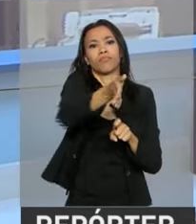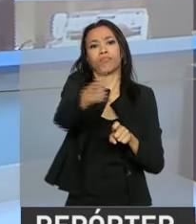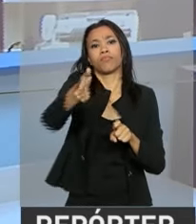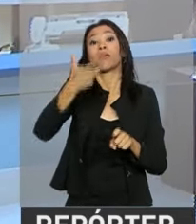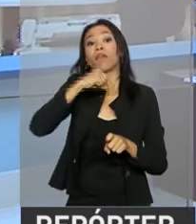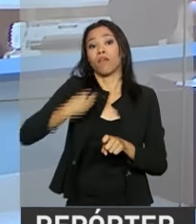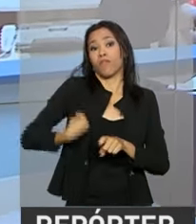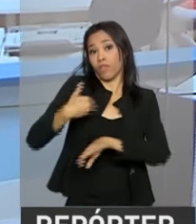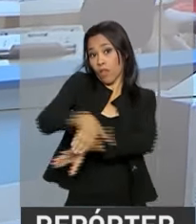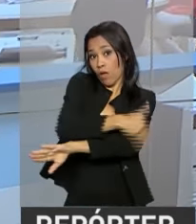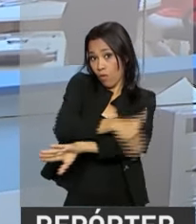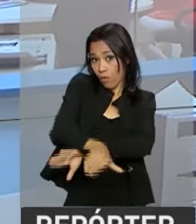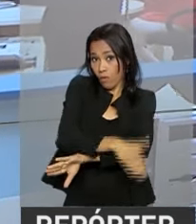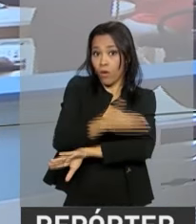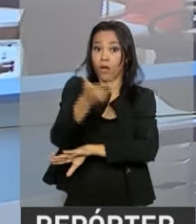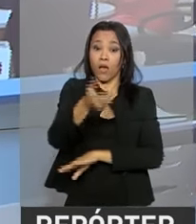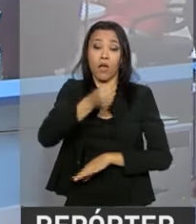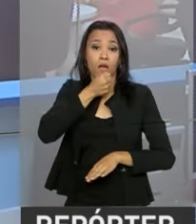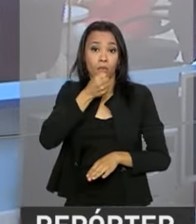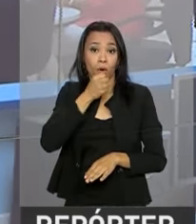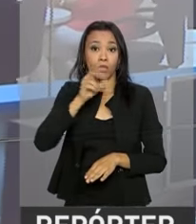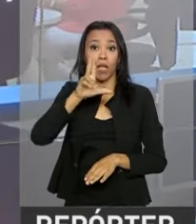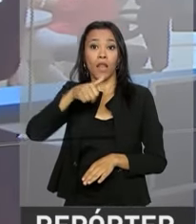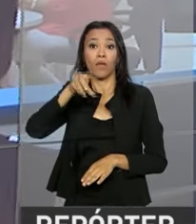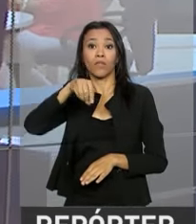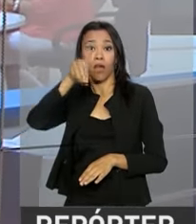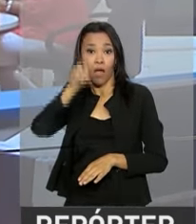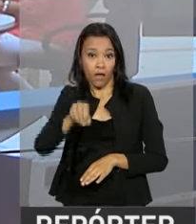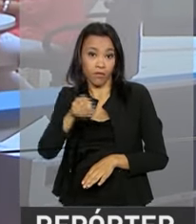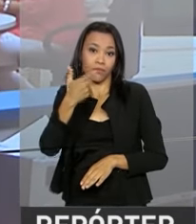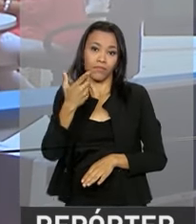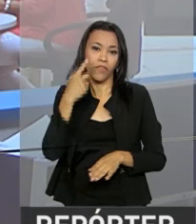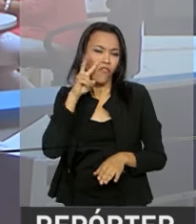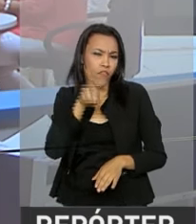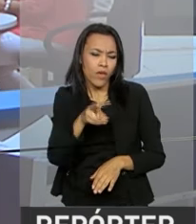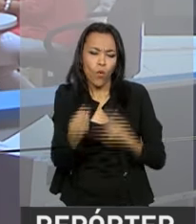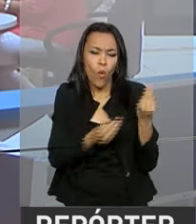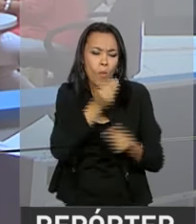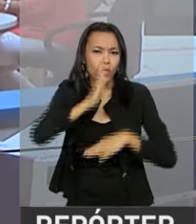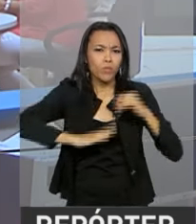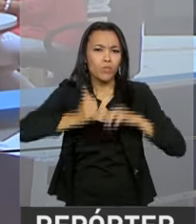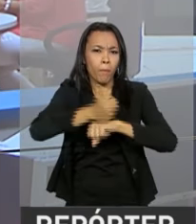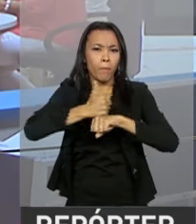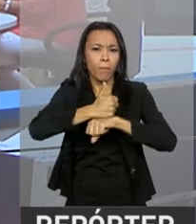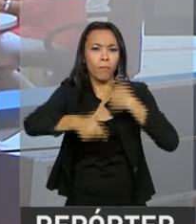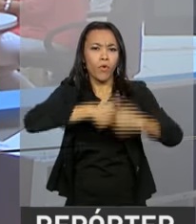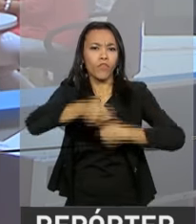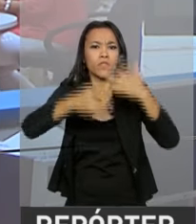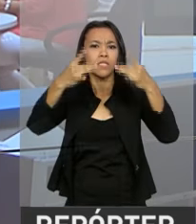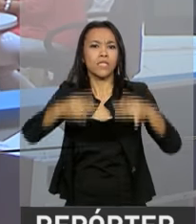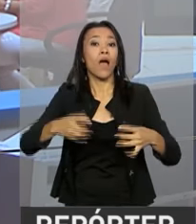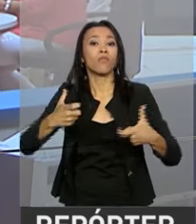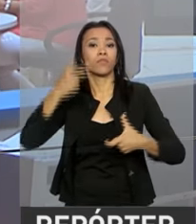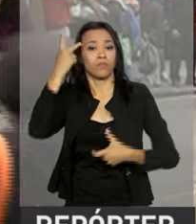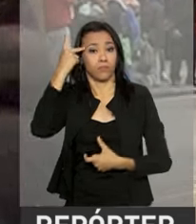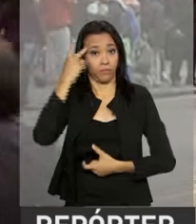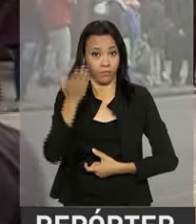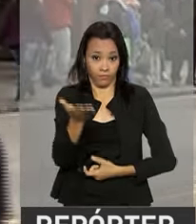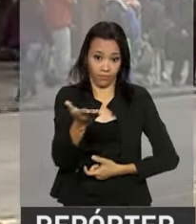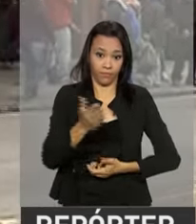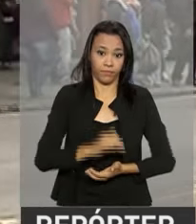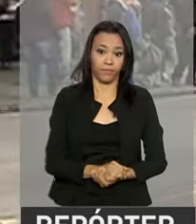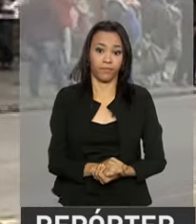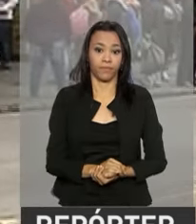situação de rua. O repórter Leonardo Meira foi ver de perto o trabalho desses profissionais lá em São Paulo.